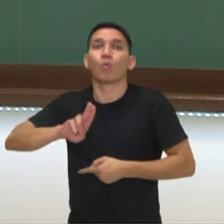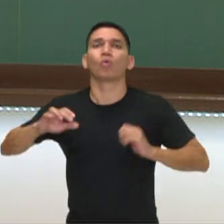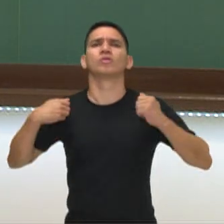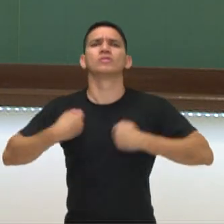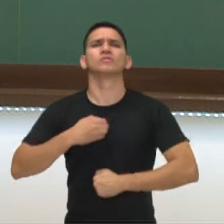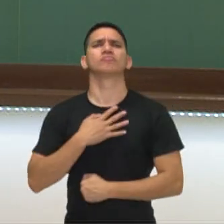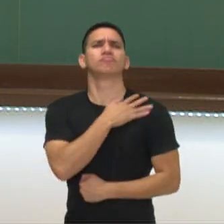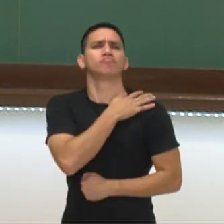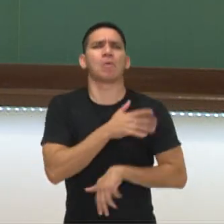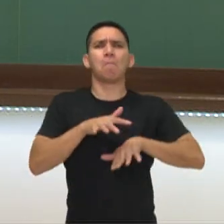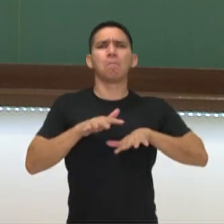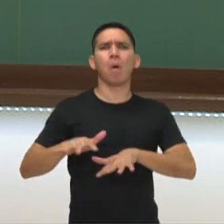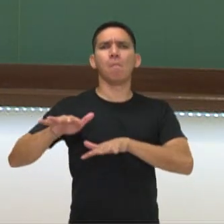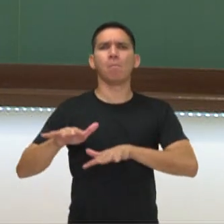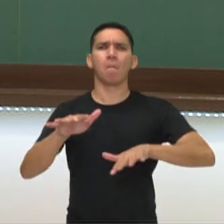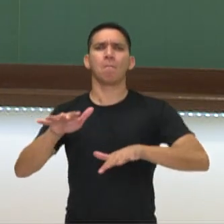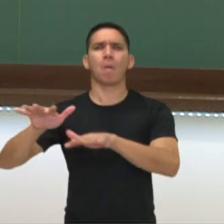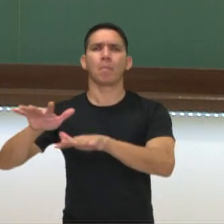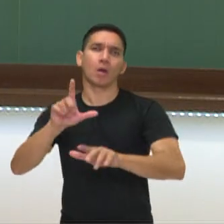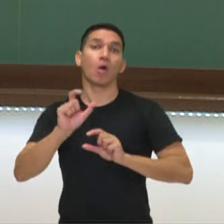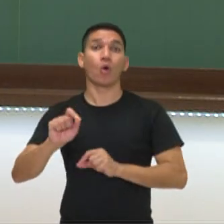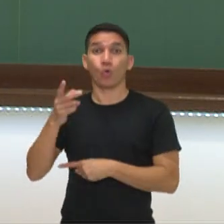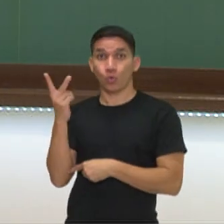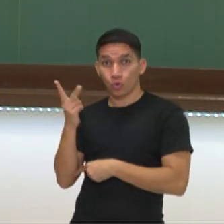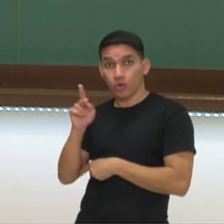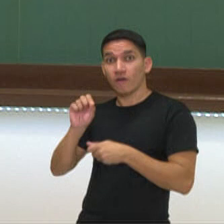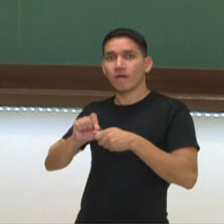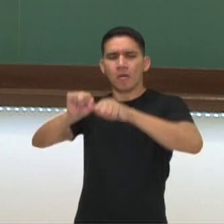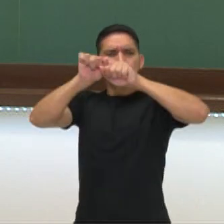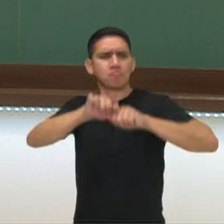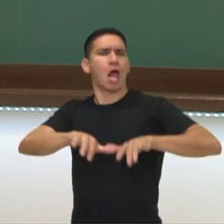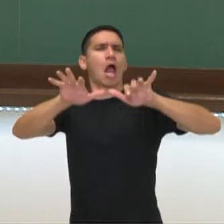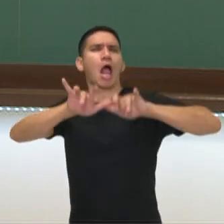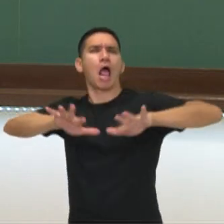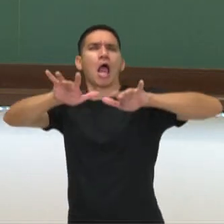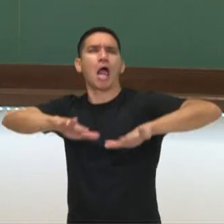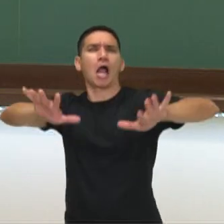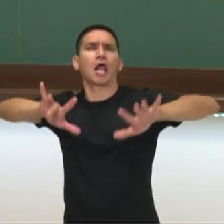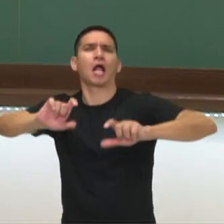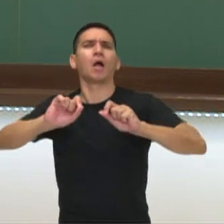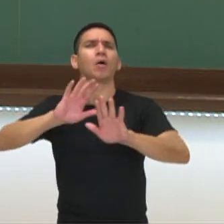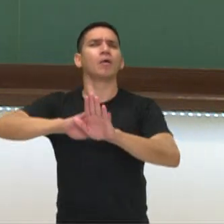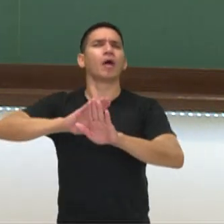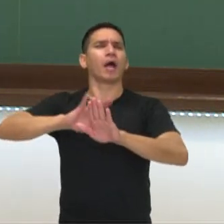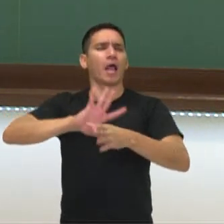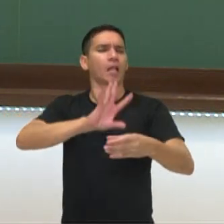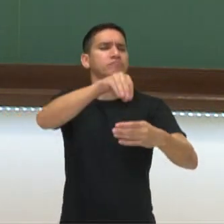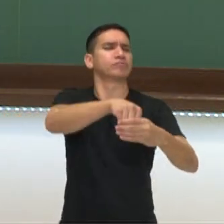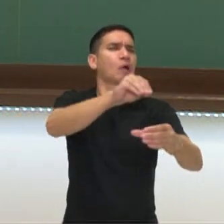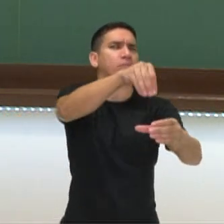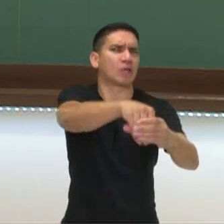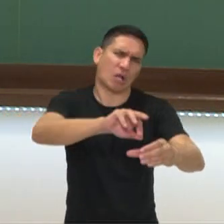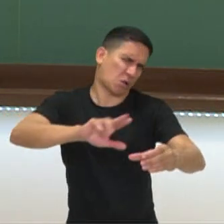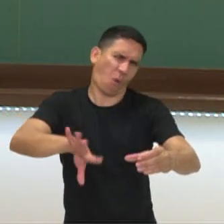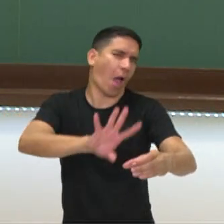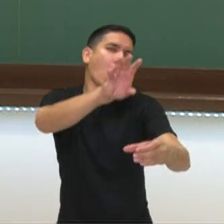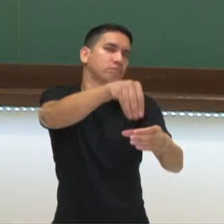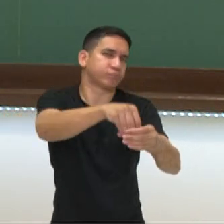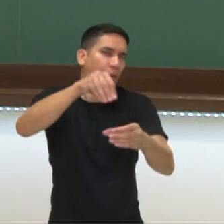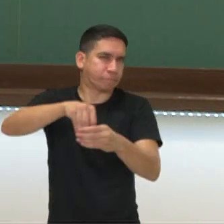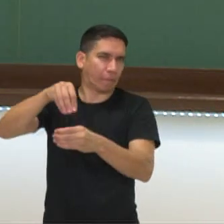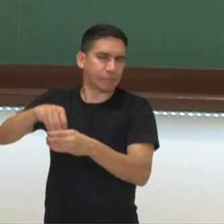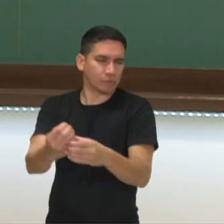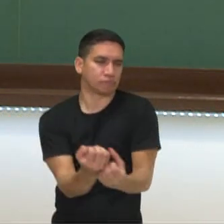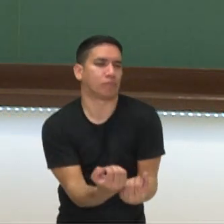que marchando, e eles estão então espalhando sementes. Reparou que não é bem sementes que eles